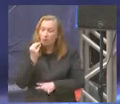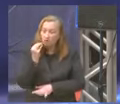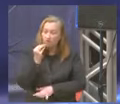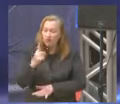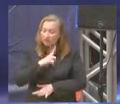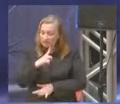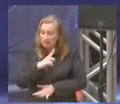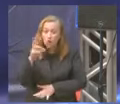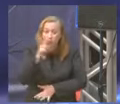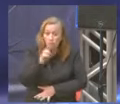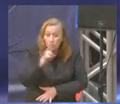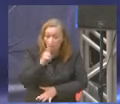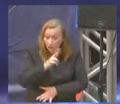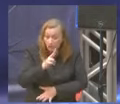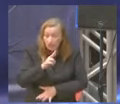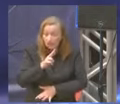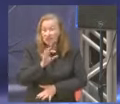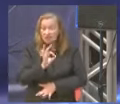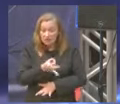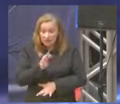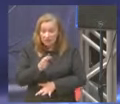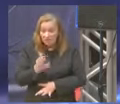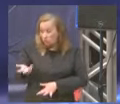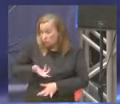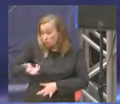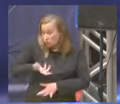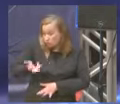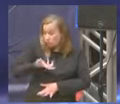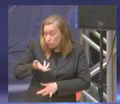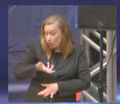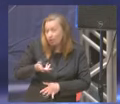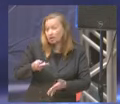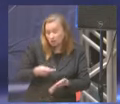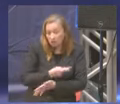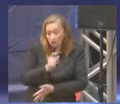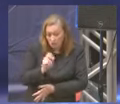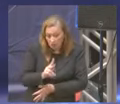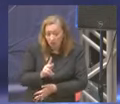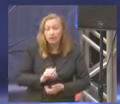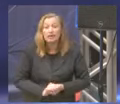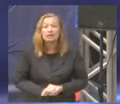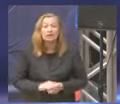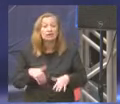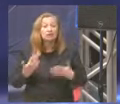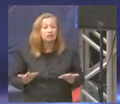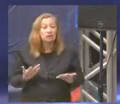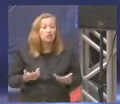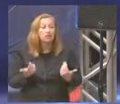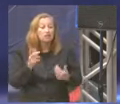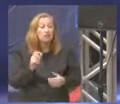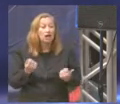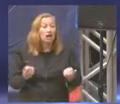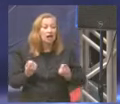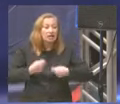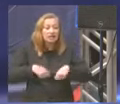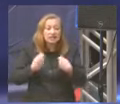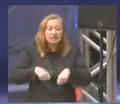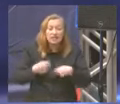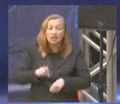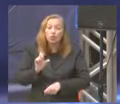oportunidades muito rapidamente, é lógico que isso vai acelerar e isso está se acelerando. Okay? E aí vem a necessidade de